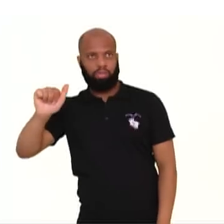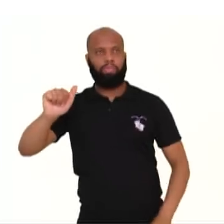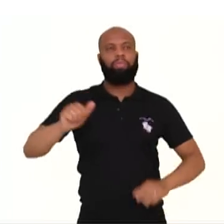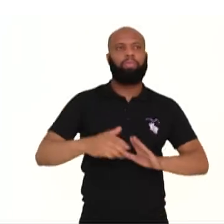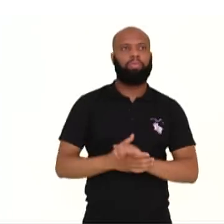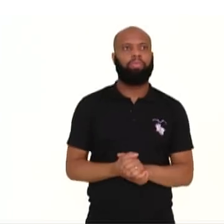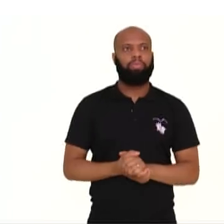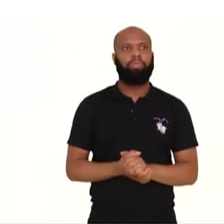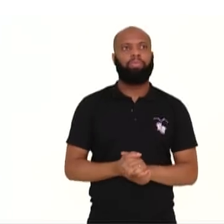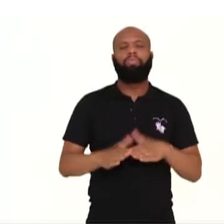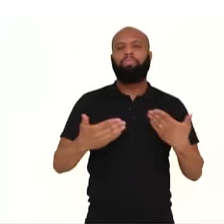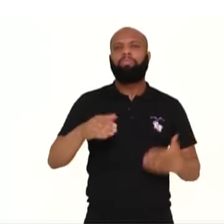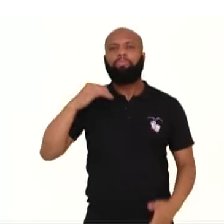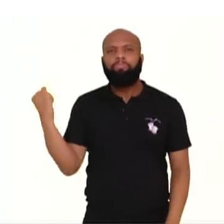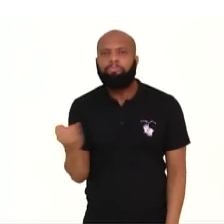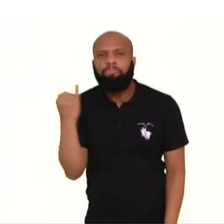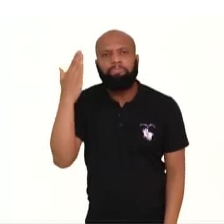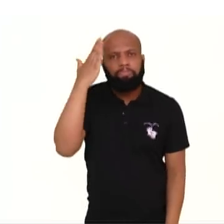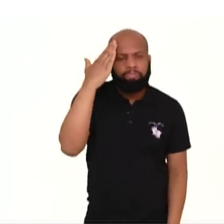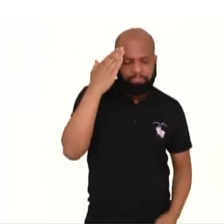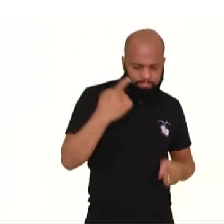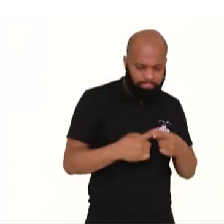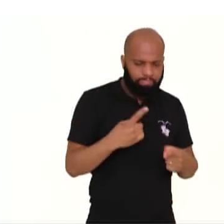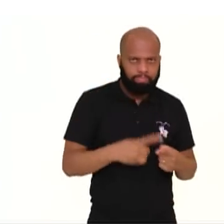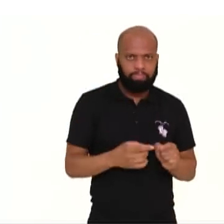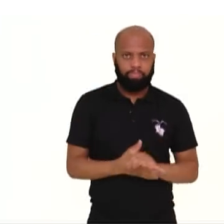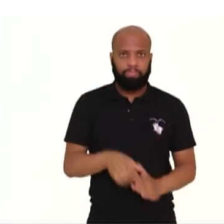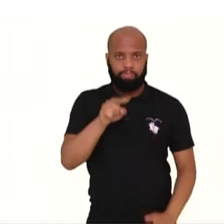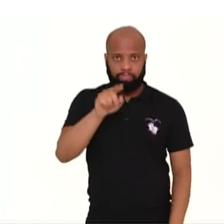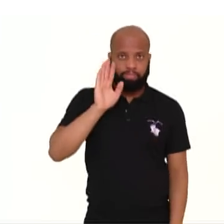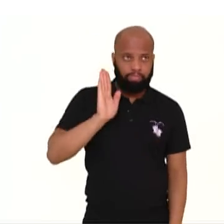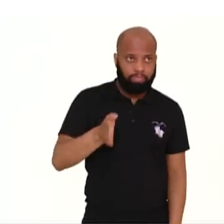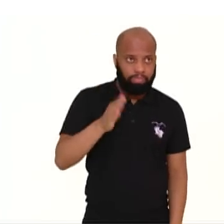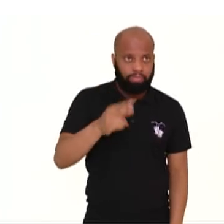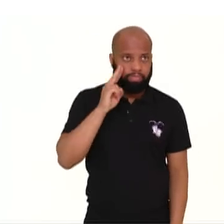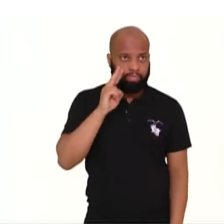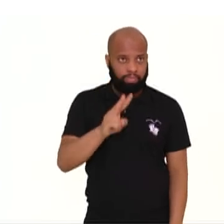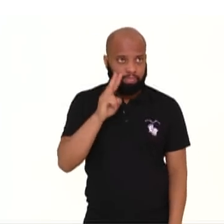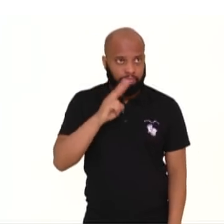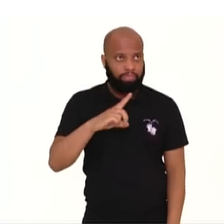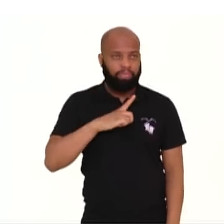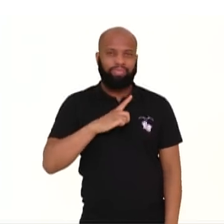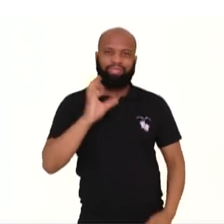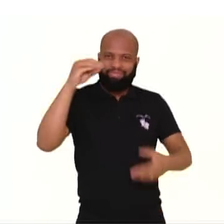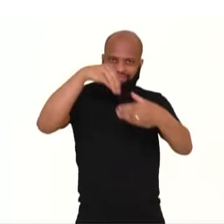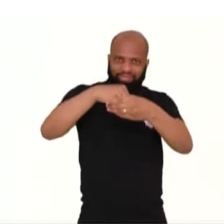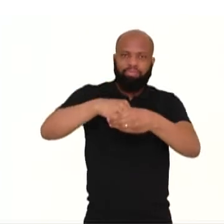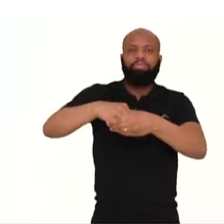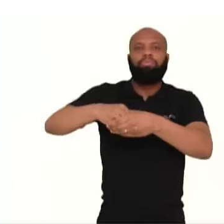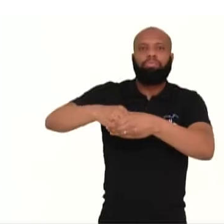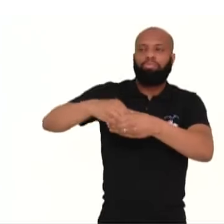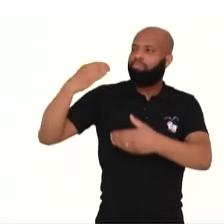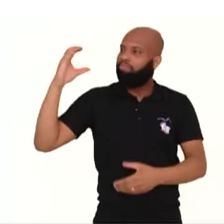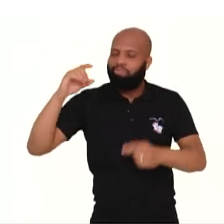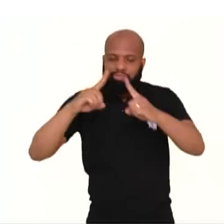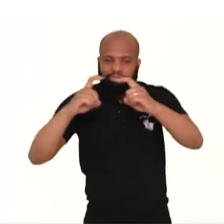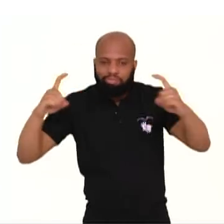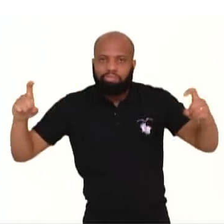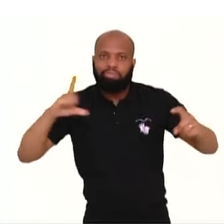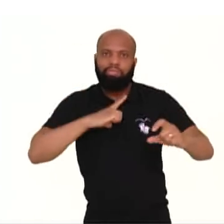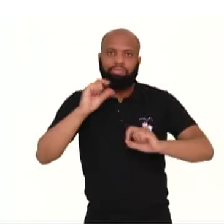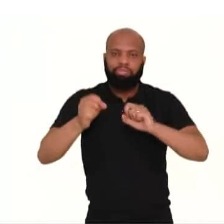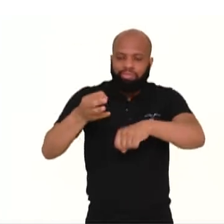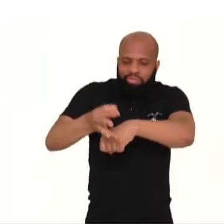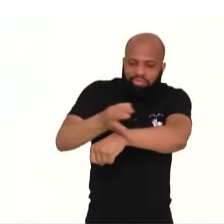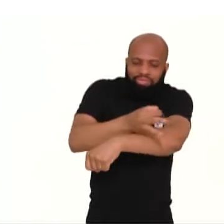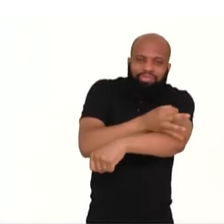naos. Isso é importante para o seguinte, ó. Você já viu em célula, lá em ciências, né? Em célula que é uma cela